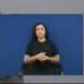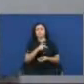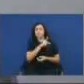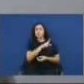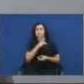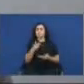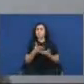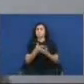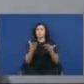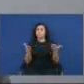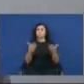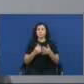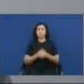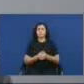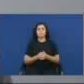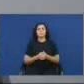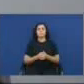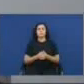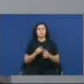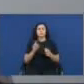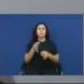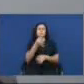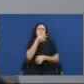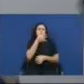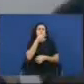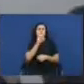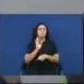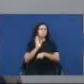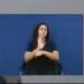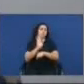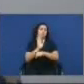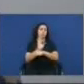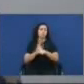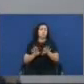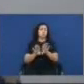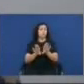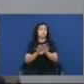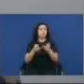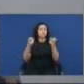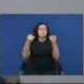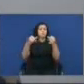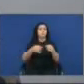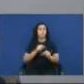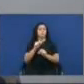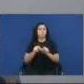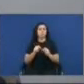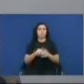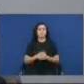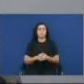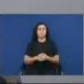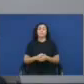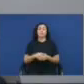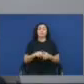pares públicos aqui presentes, eu só gostaria de contribuir nessa discussão, vereador. O que vem acontecendo é que a Electro é